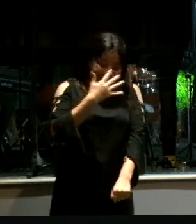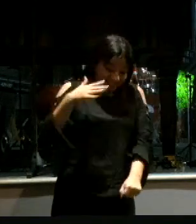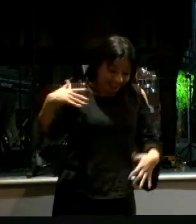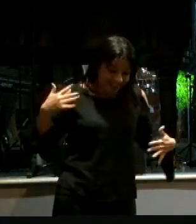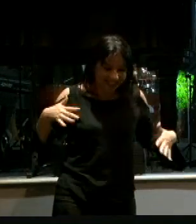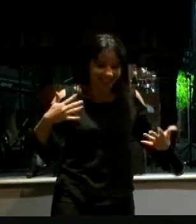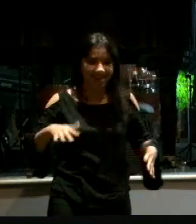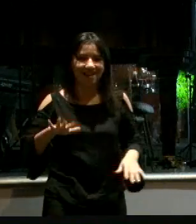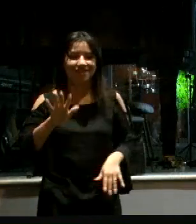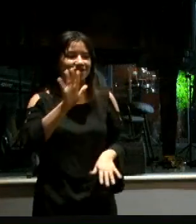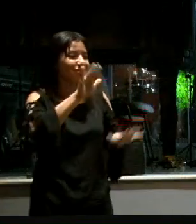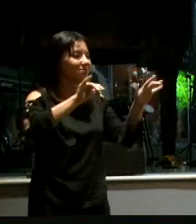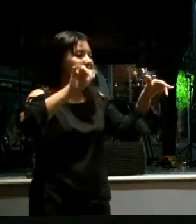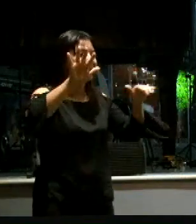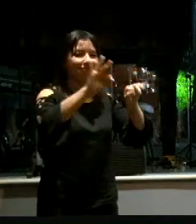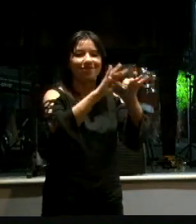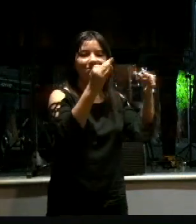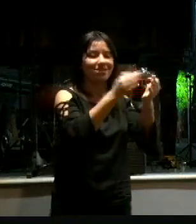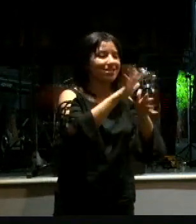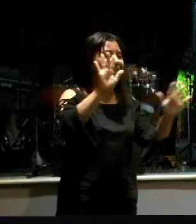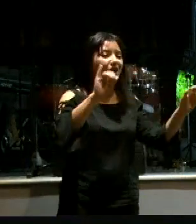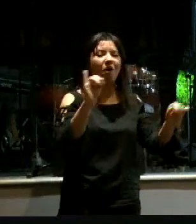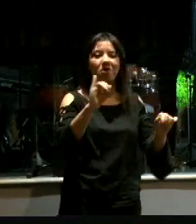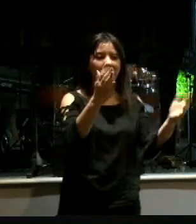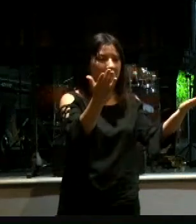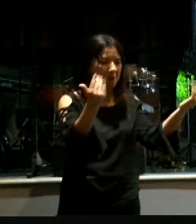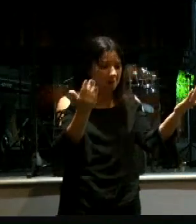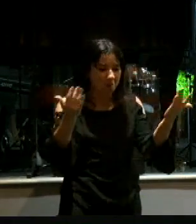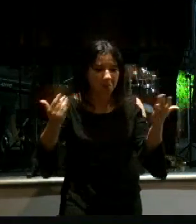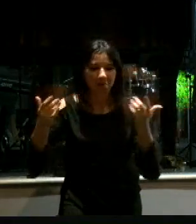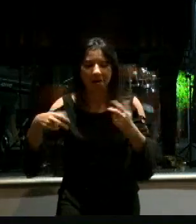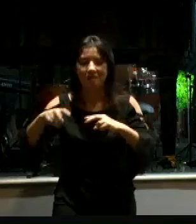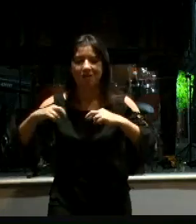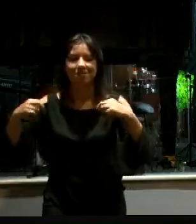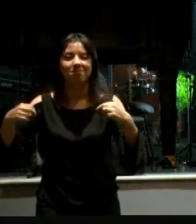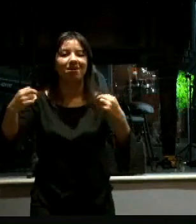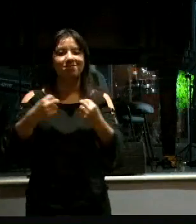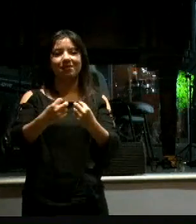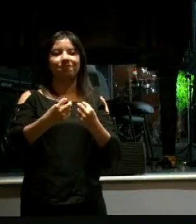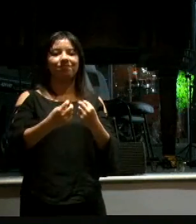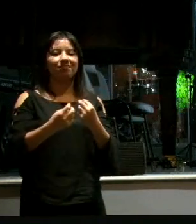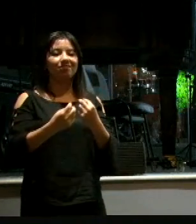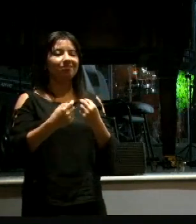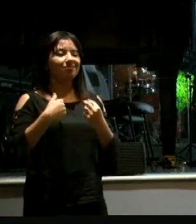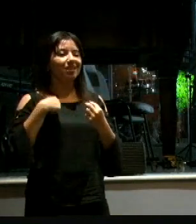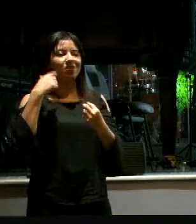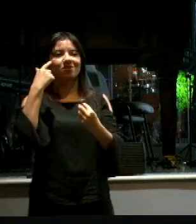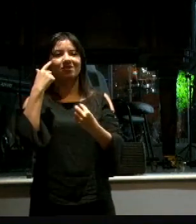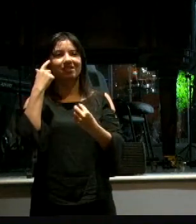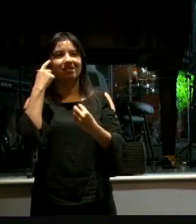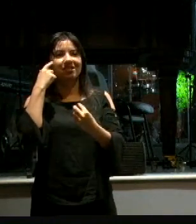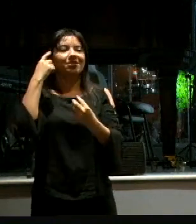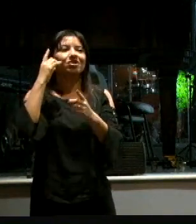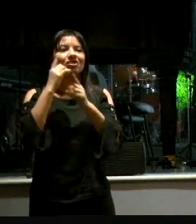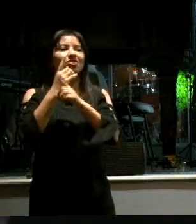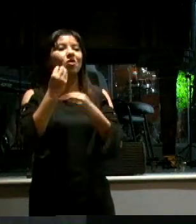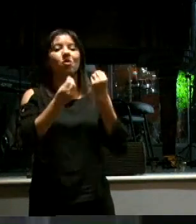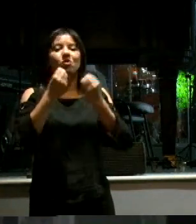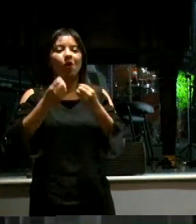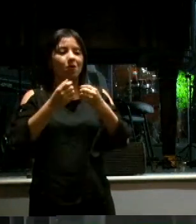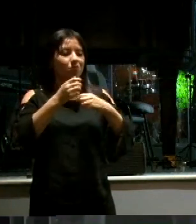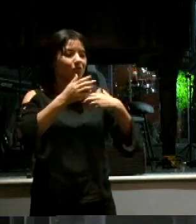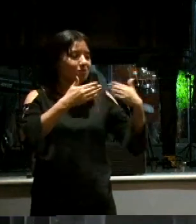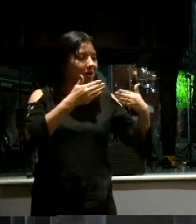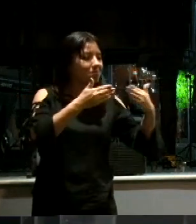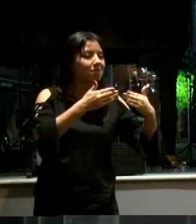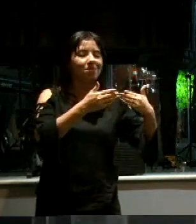Reuni minha família, chamei meus irmãos para a gente decidir como é que a gente ia contar para o meu pai. Eu disse assim: Deus